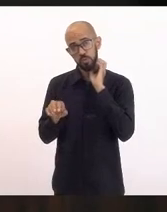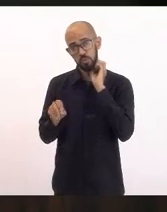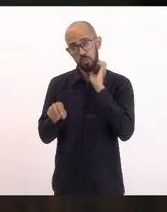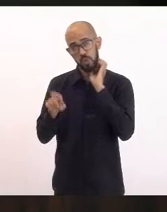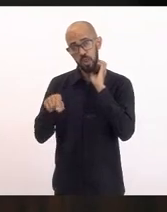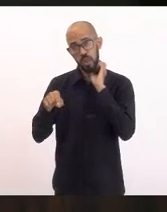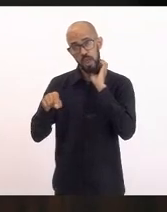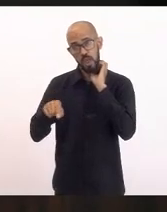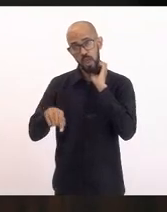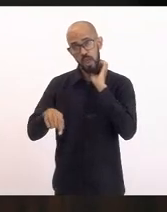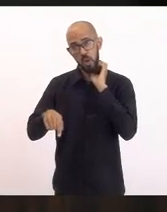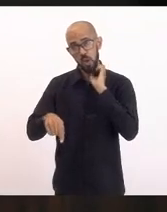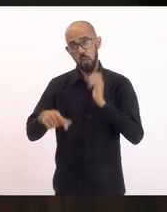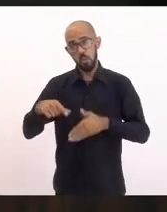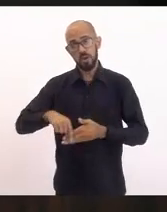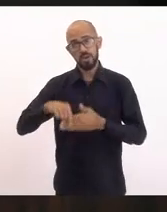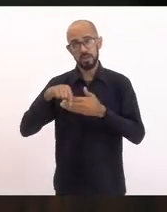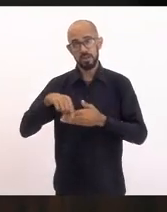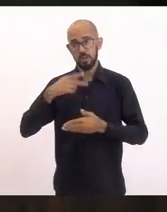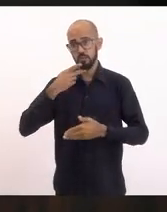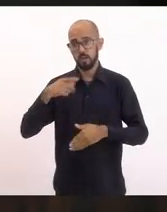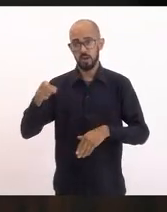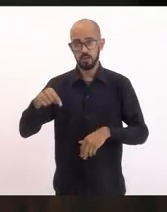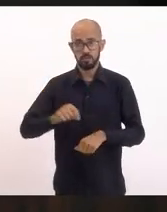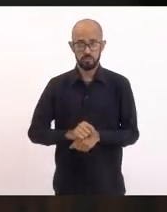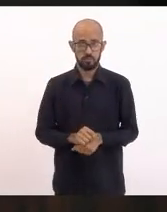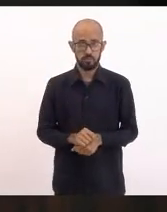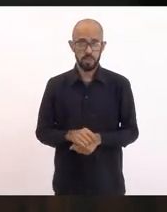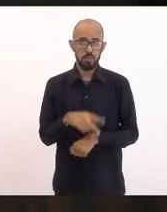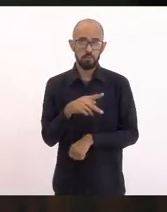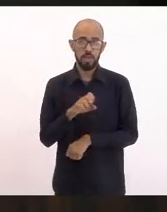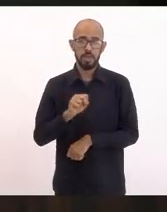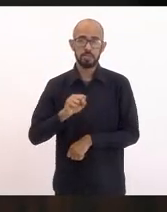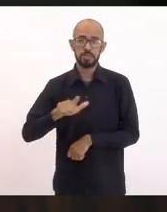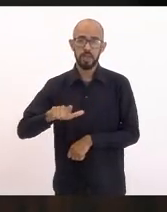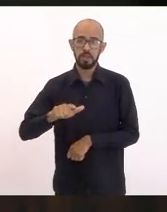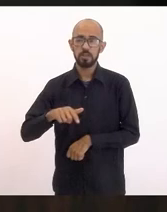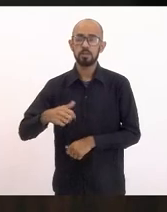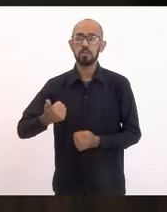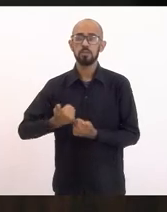quem é o primeiro vice-líder do PSL?